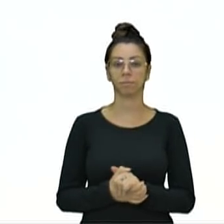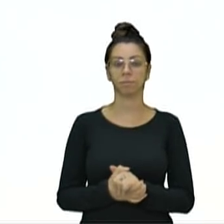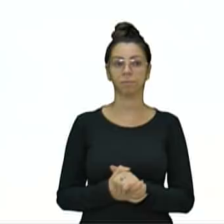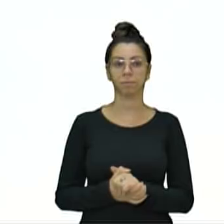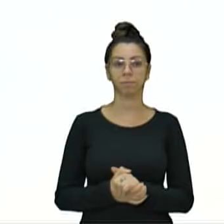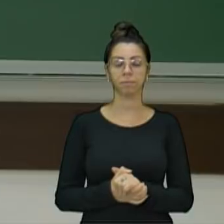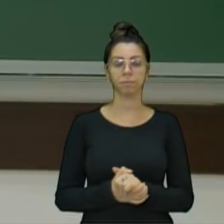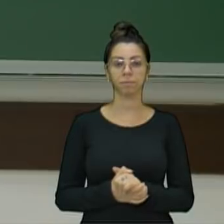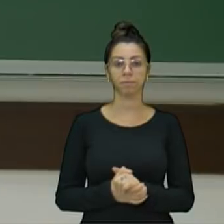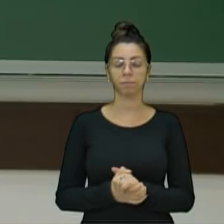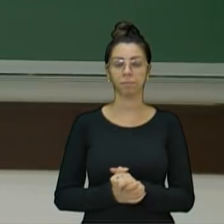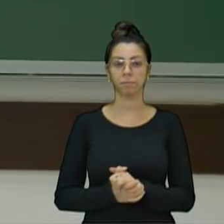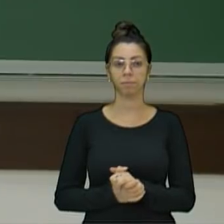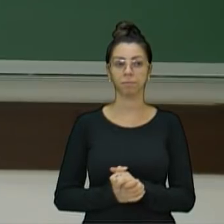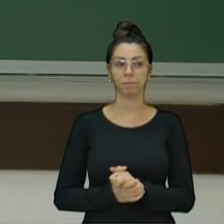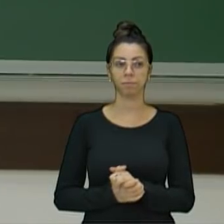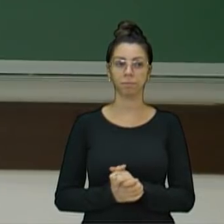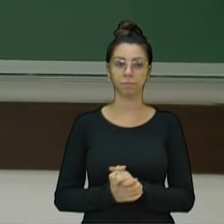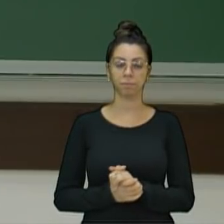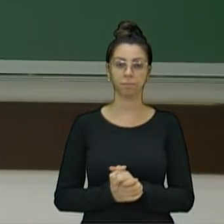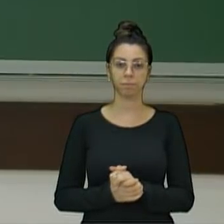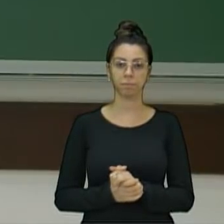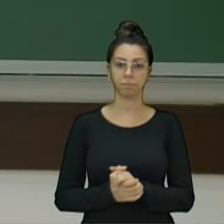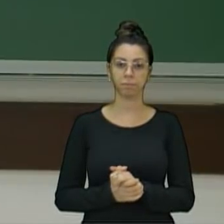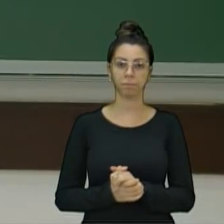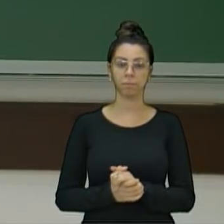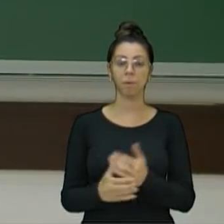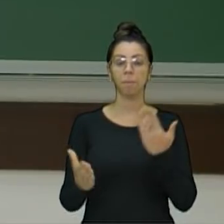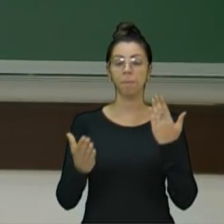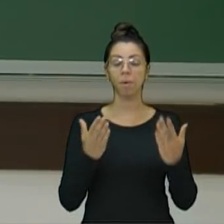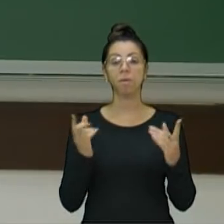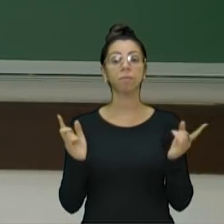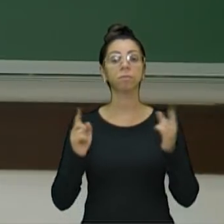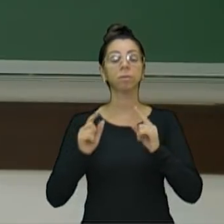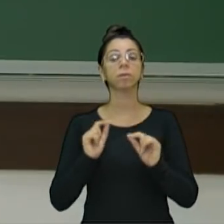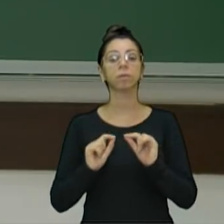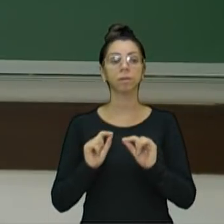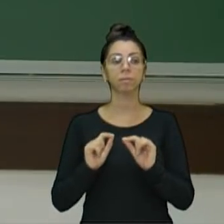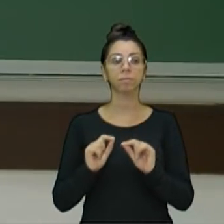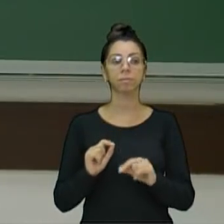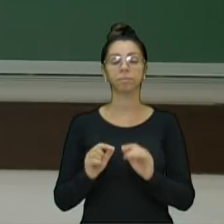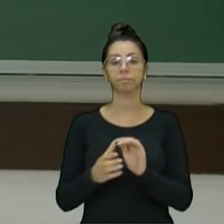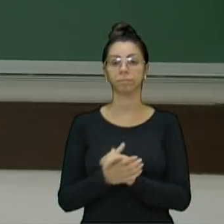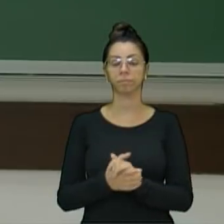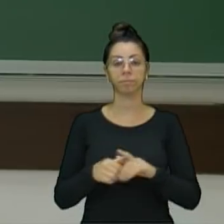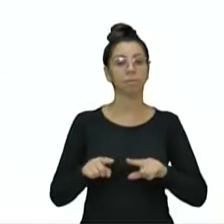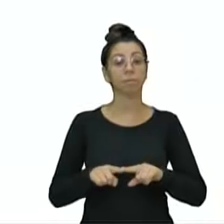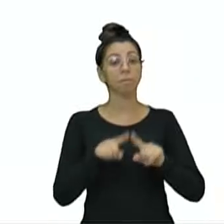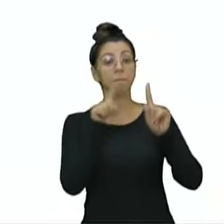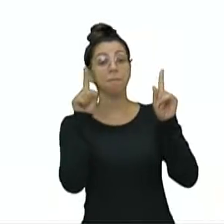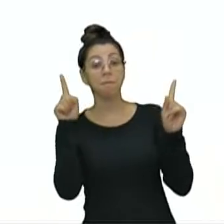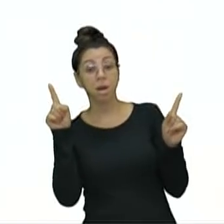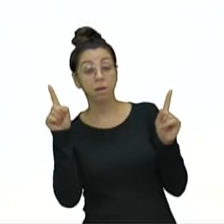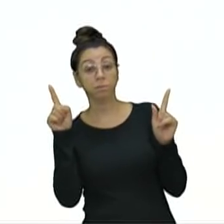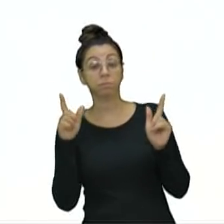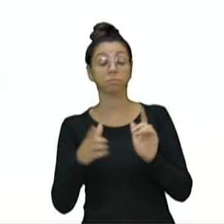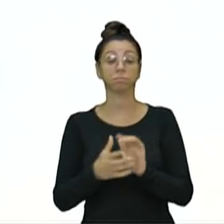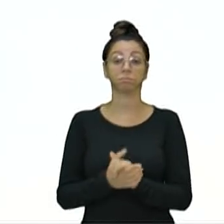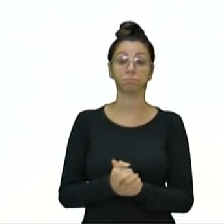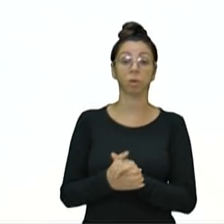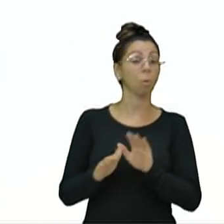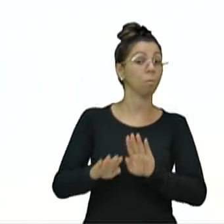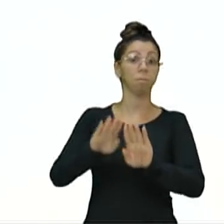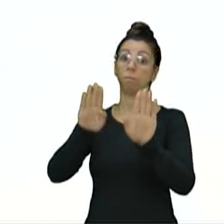As de contrast, aquelas que expressam um contraste, nós temos o but, que é o mas ou porém, estudamos ela na nossa